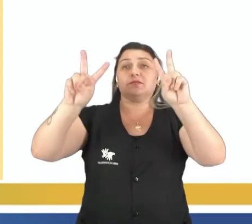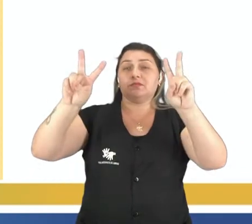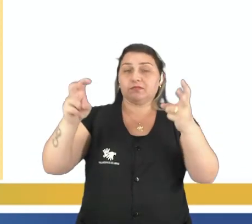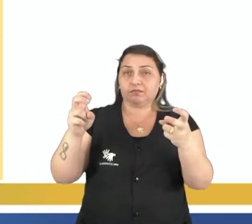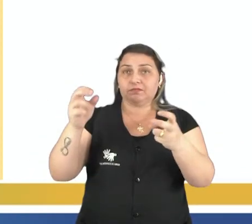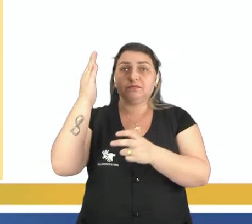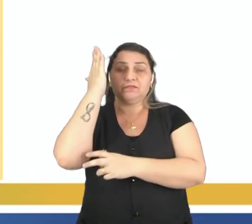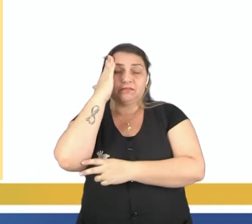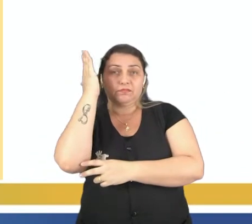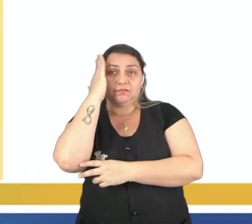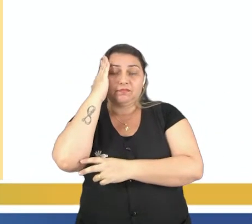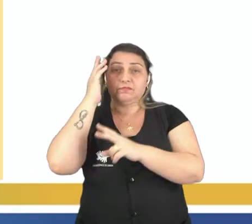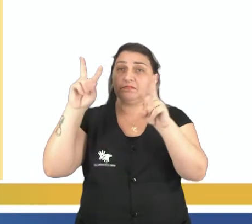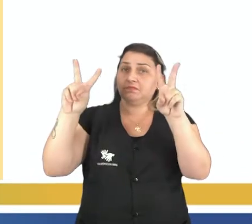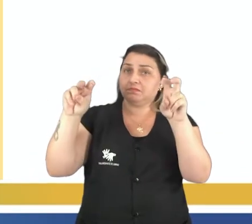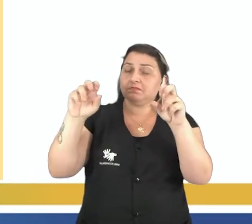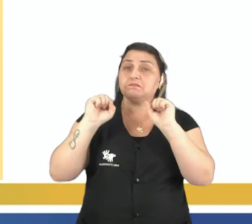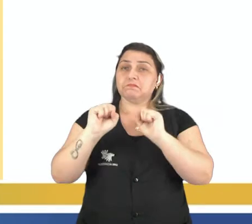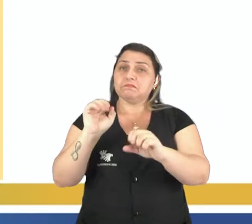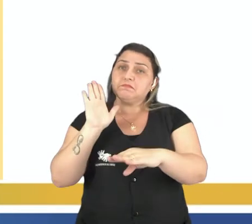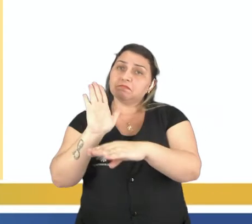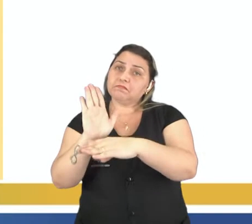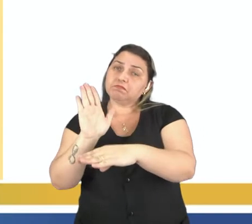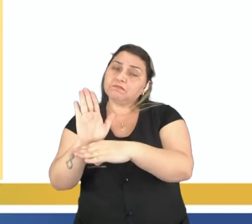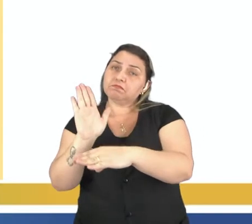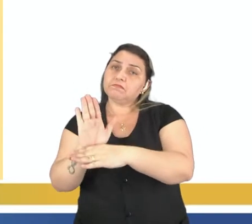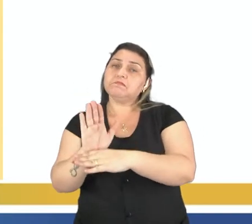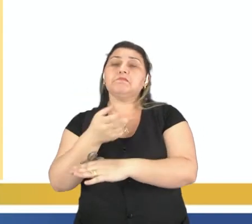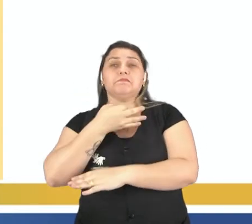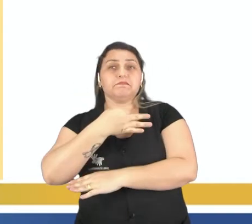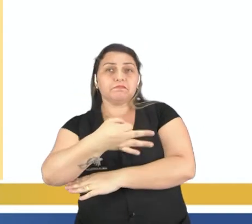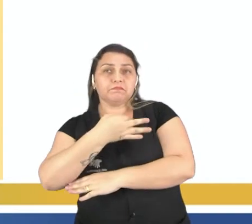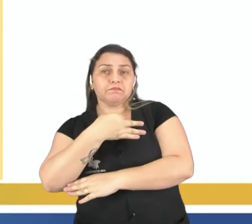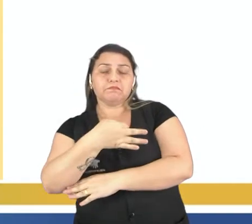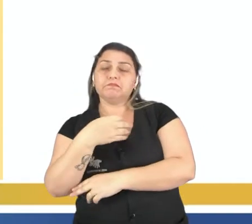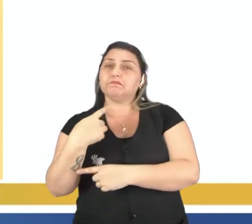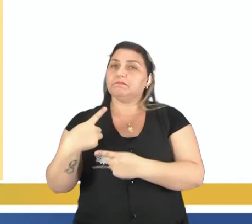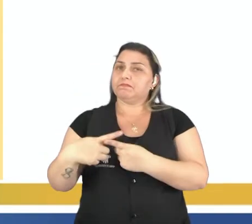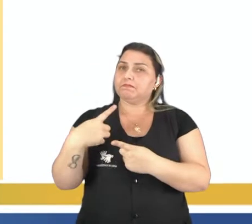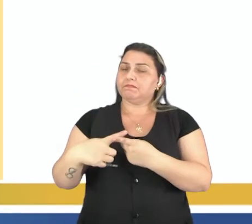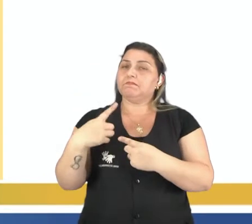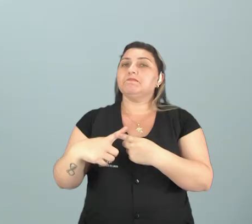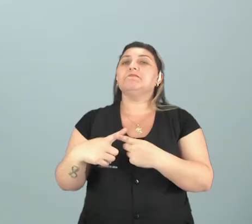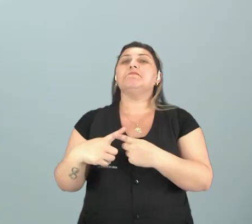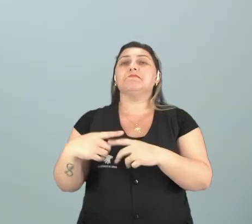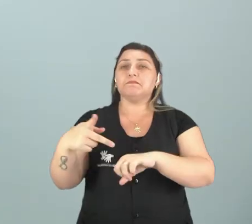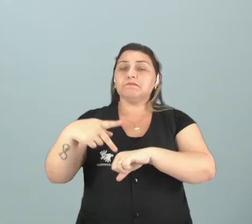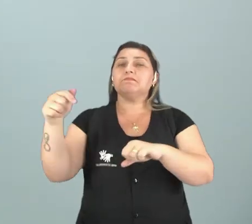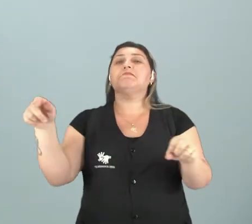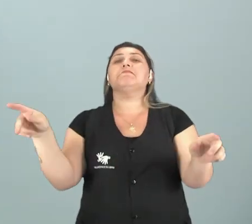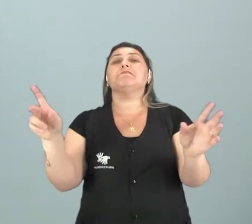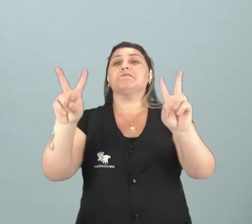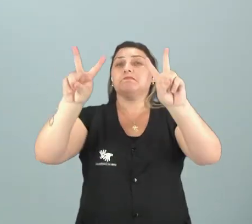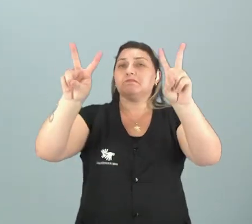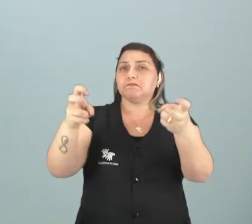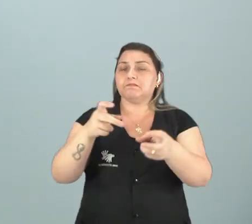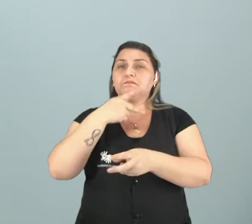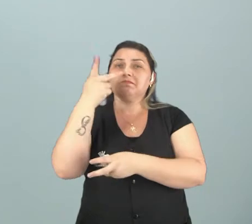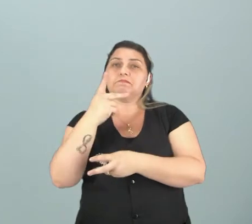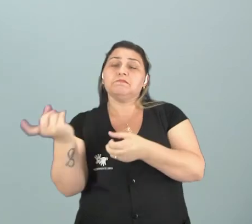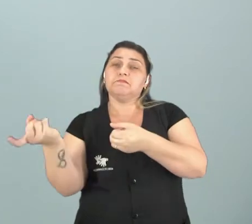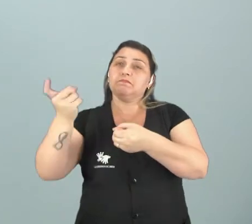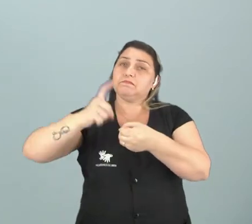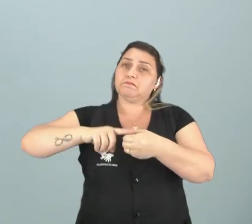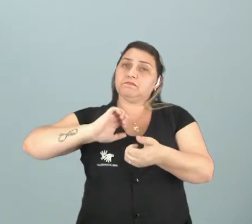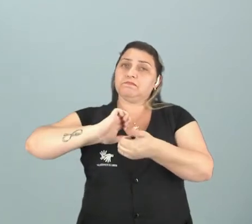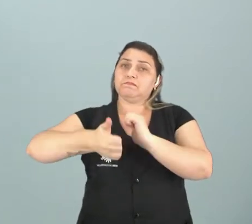e entendedores do assunto, podem contribuir com o ponto de vista, porque serão especialistas no assunto falando sobre o retorno